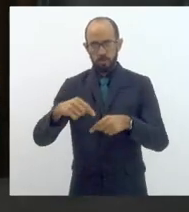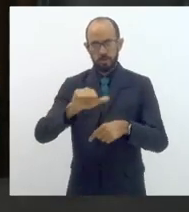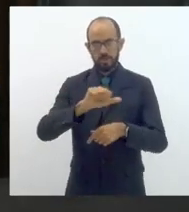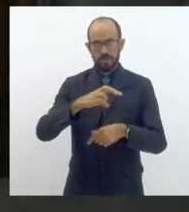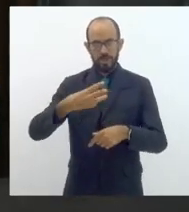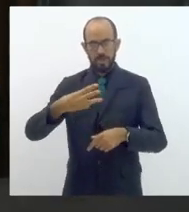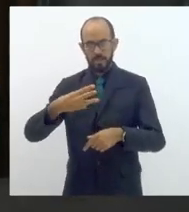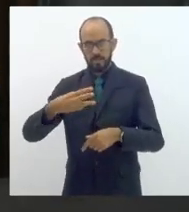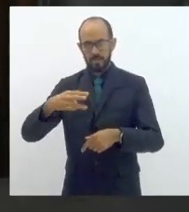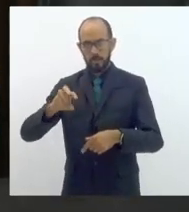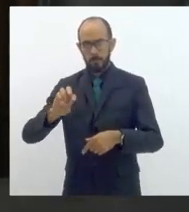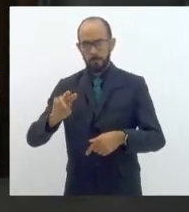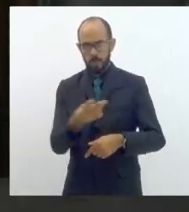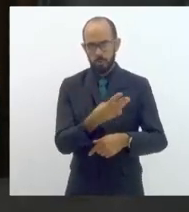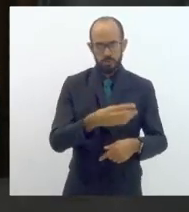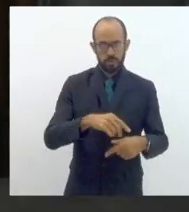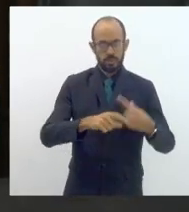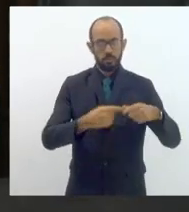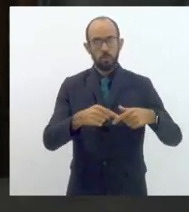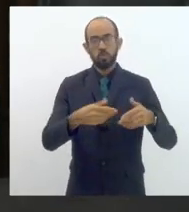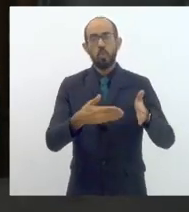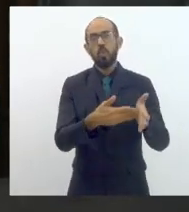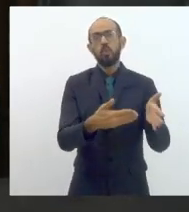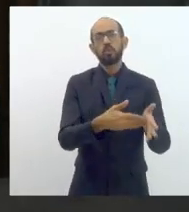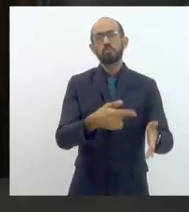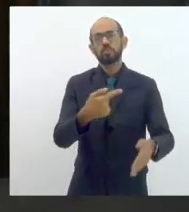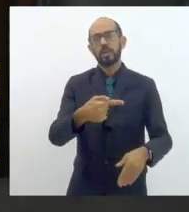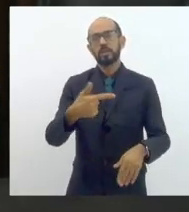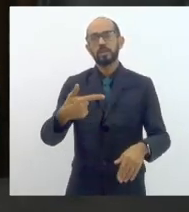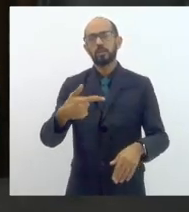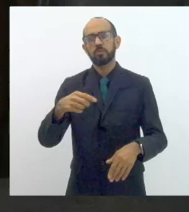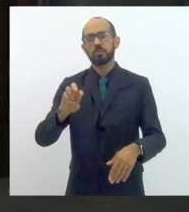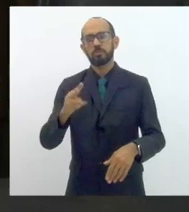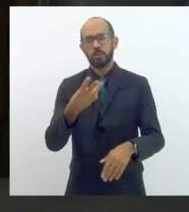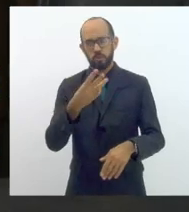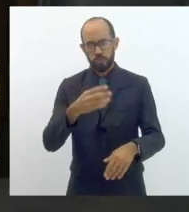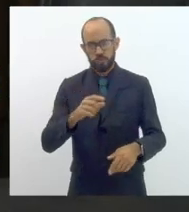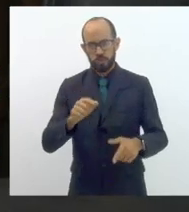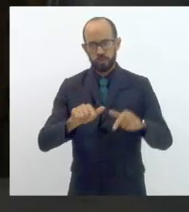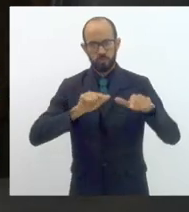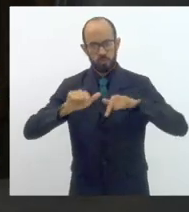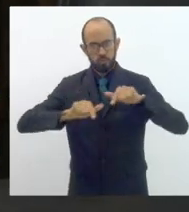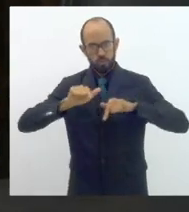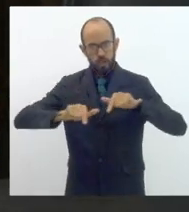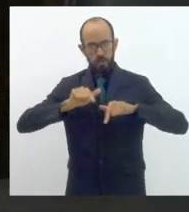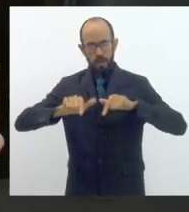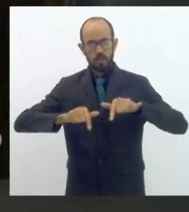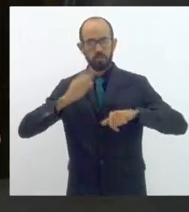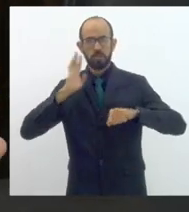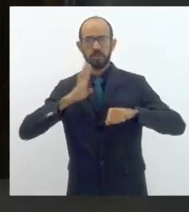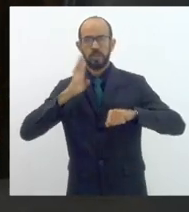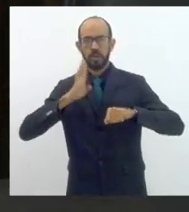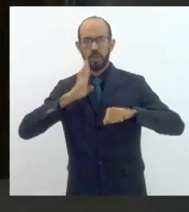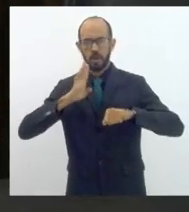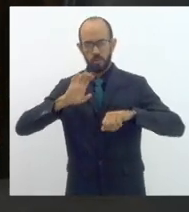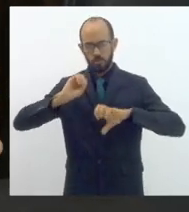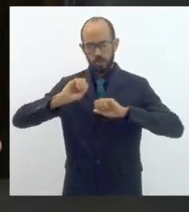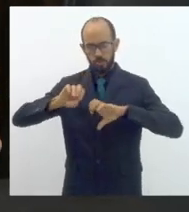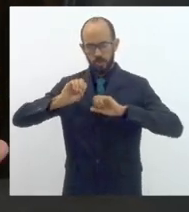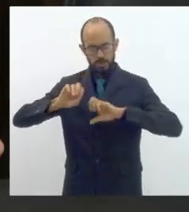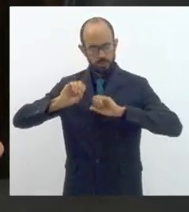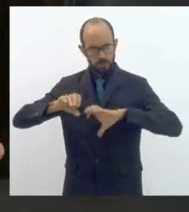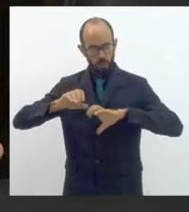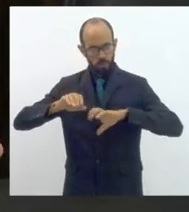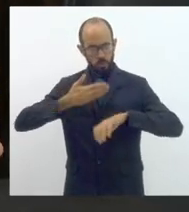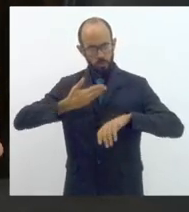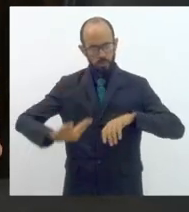último ano, 72 milhões, 2008. Fizemos um trabalho muito bacana na rede pública de educação. Tudo que